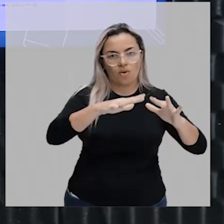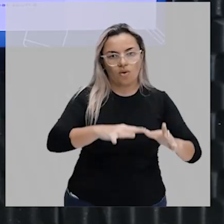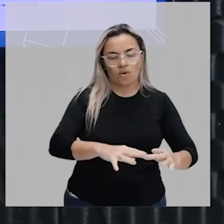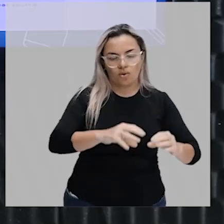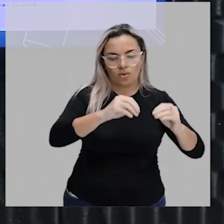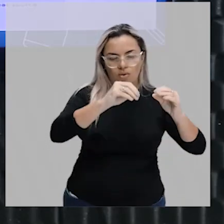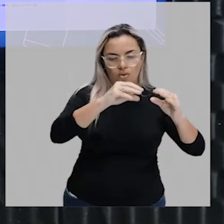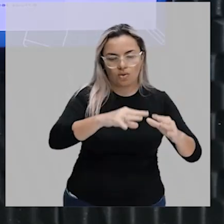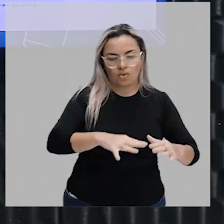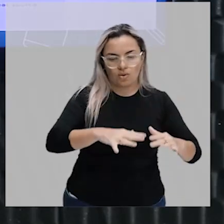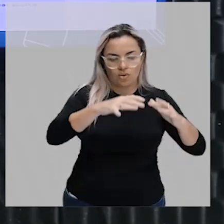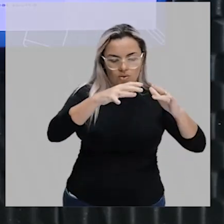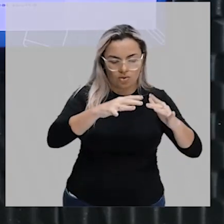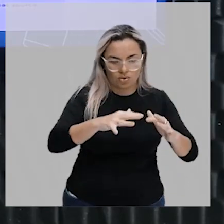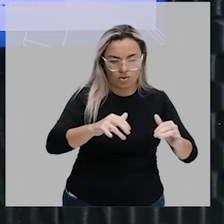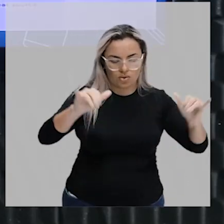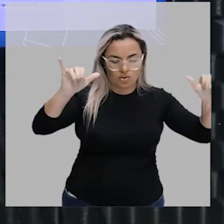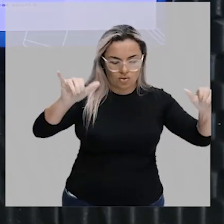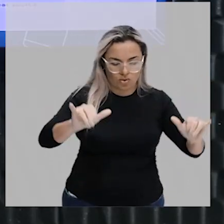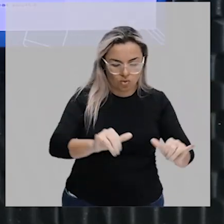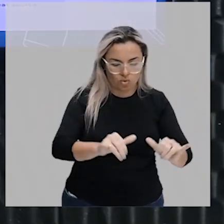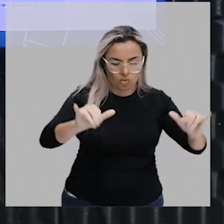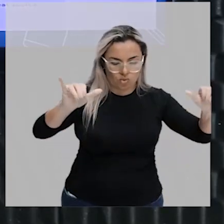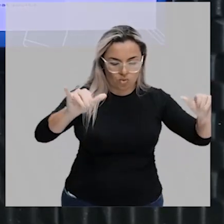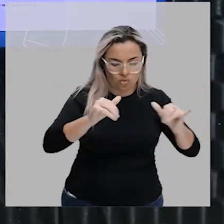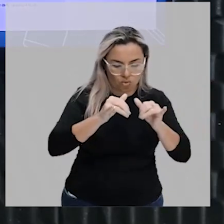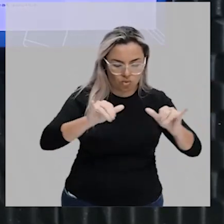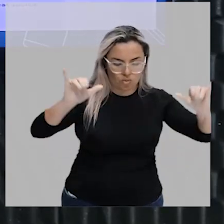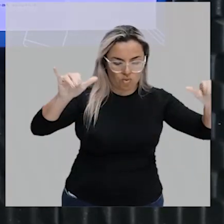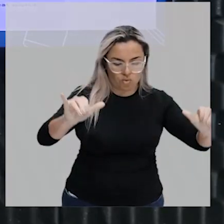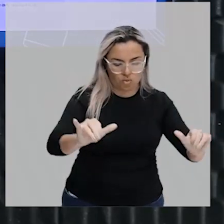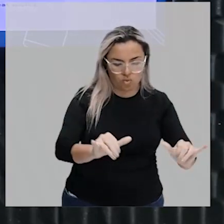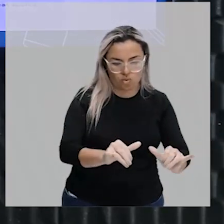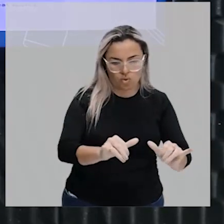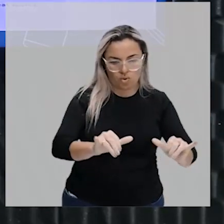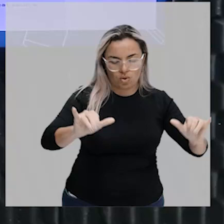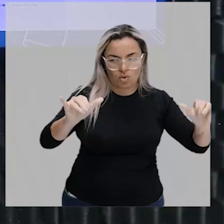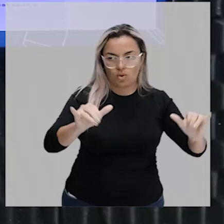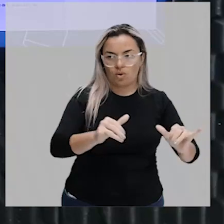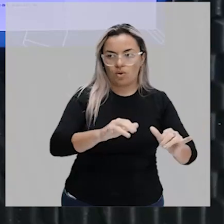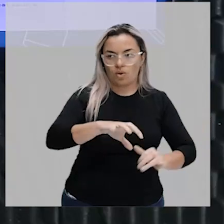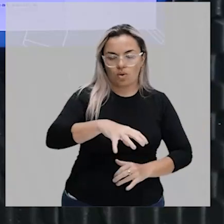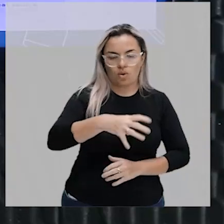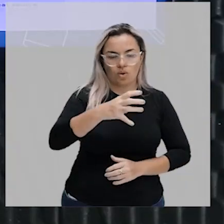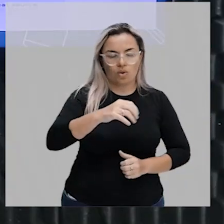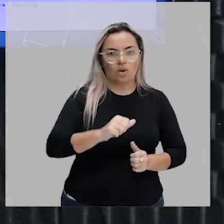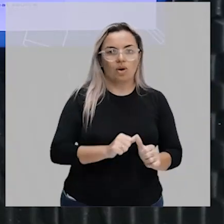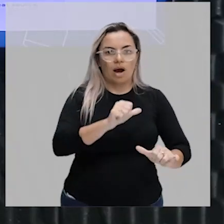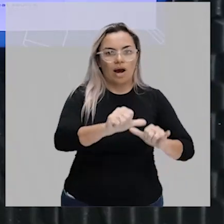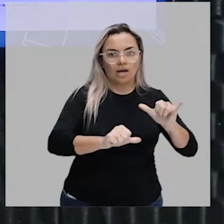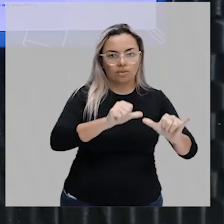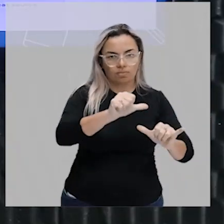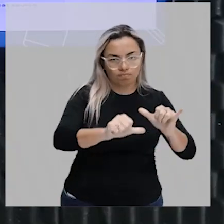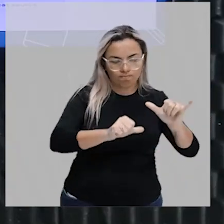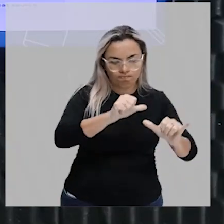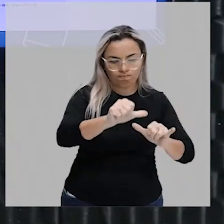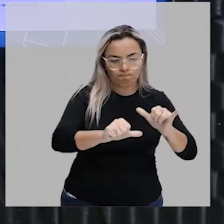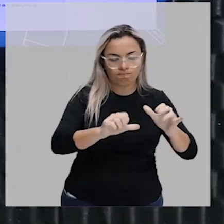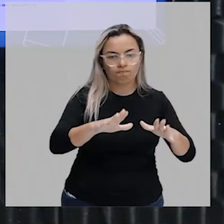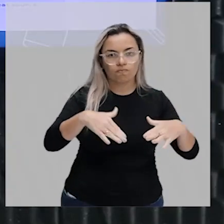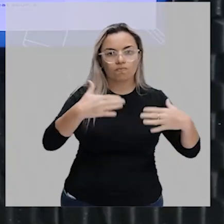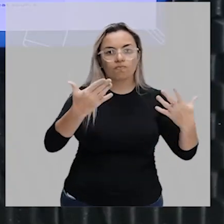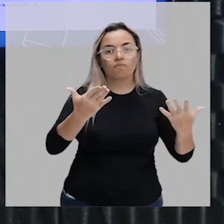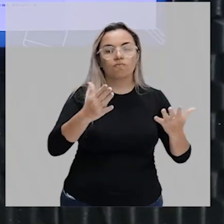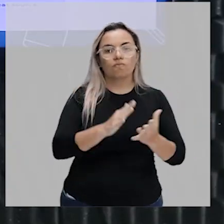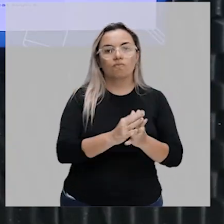pelo processo aqui de descargas elétricas, tá? Aqui deve ter acontecido algum tipo de reação química. Então, o que se formou